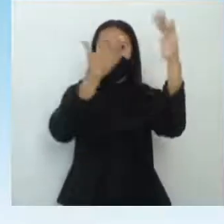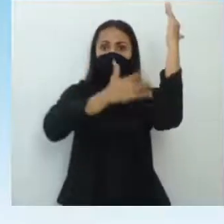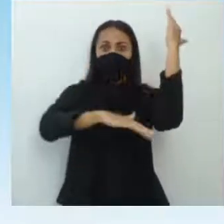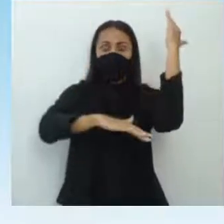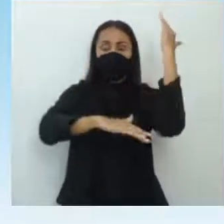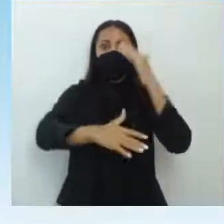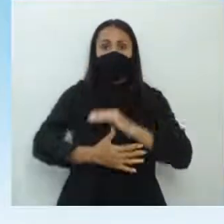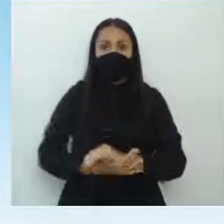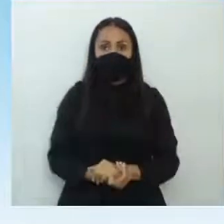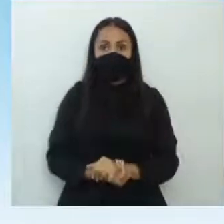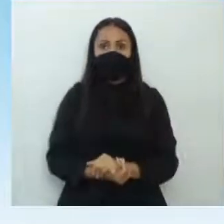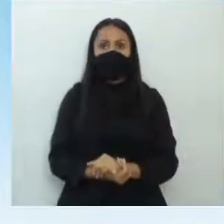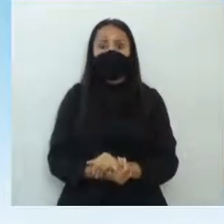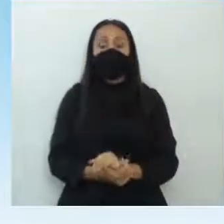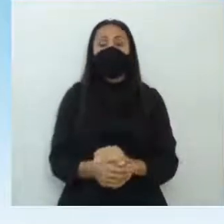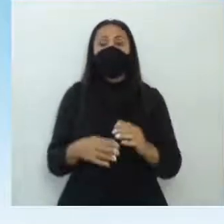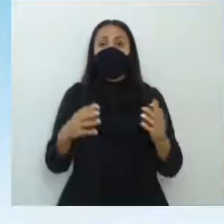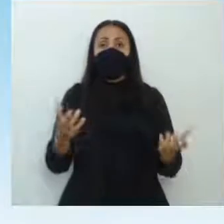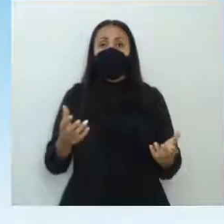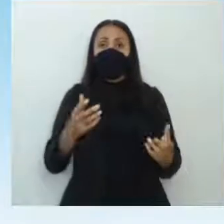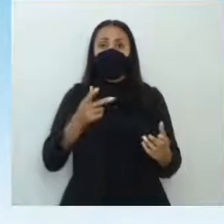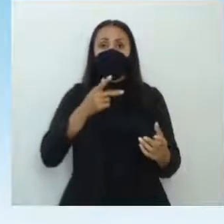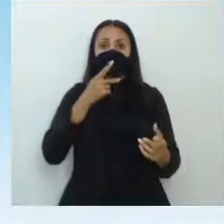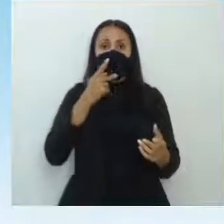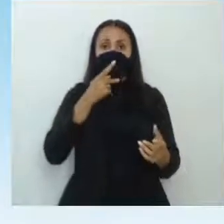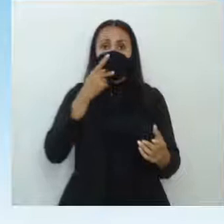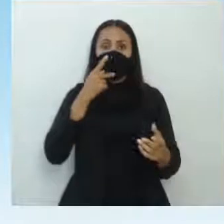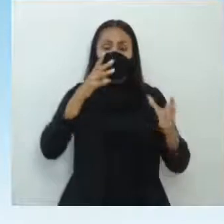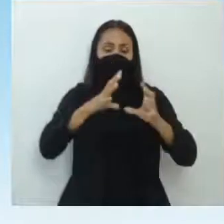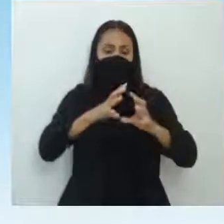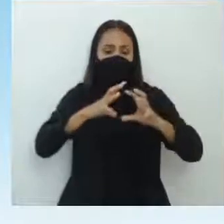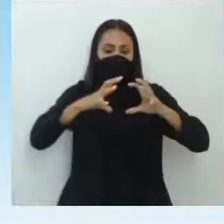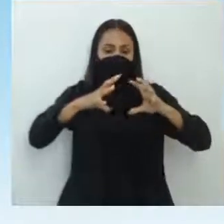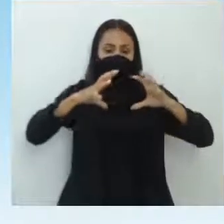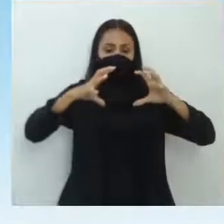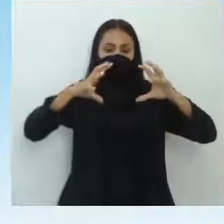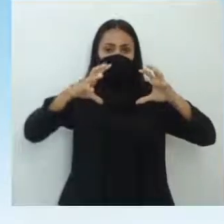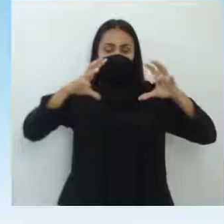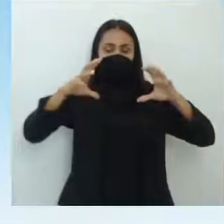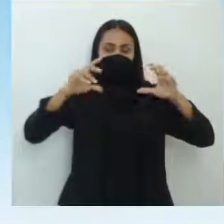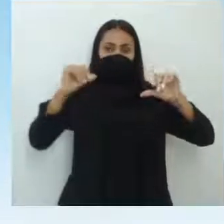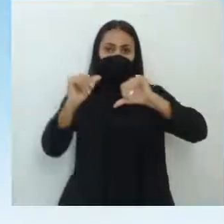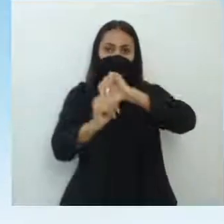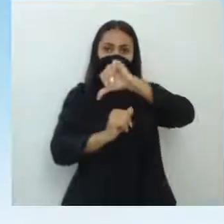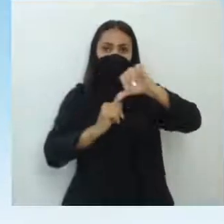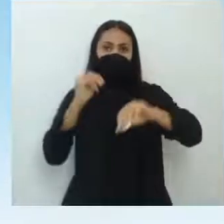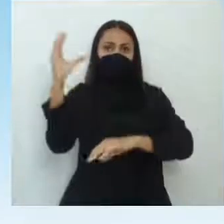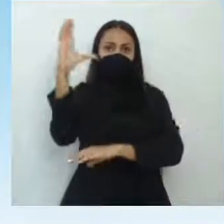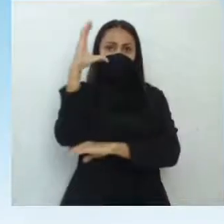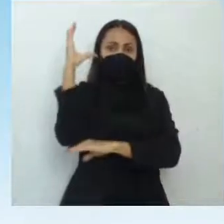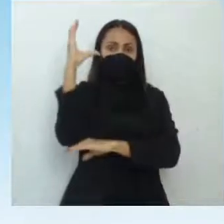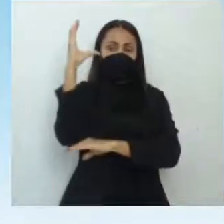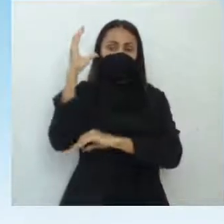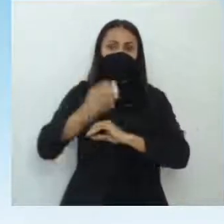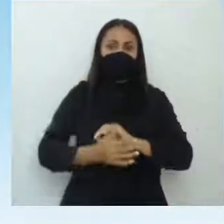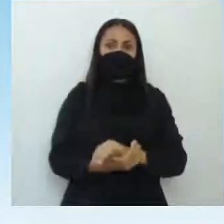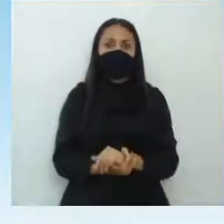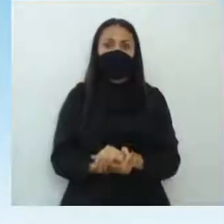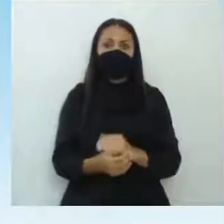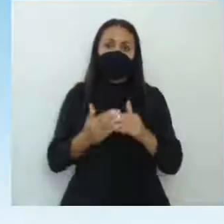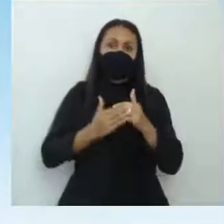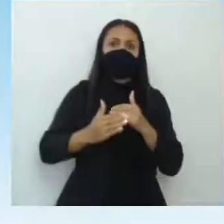E aí a gente tem que se fala de efeito estufa e as mudanças climáticas. A partir da